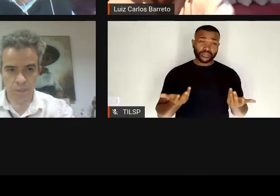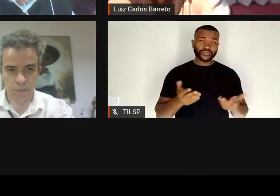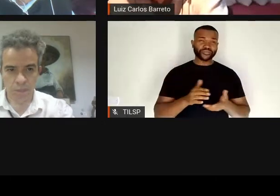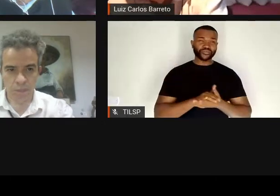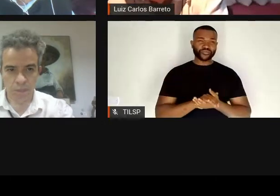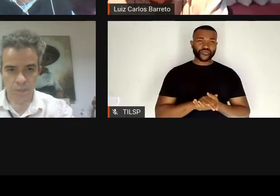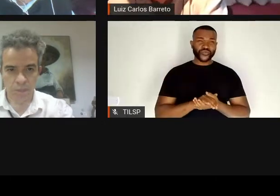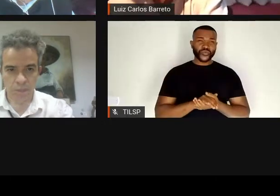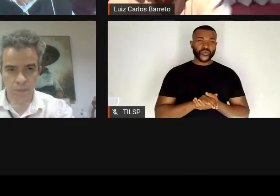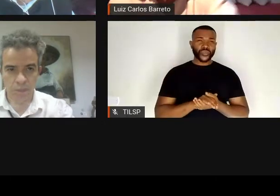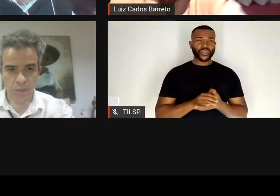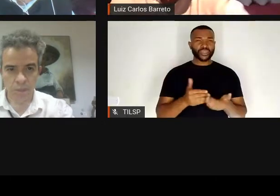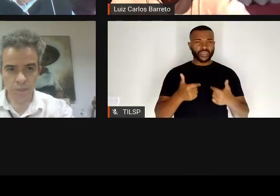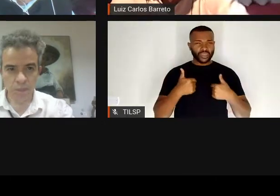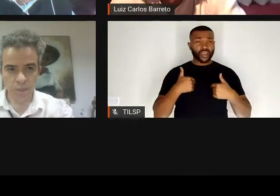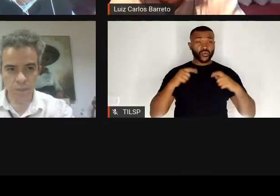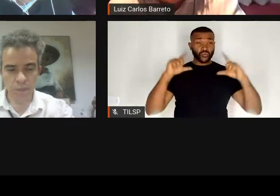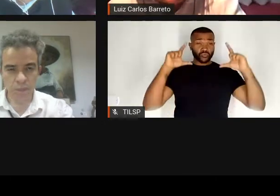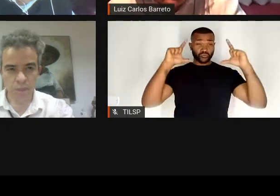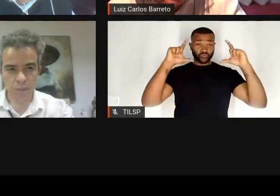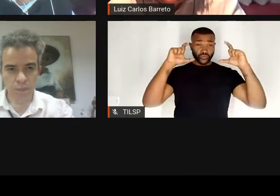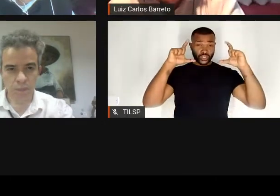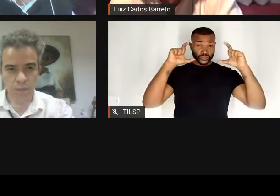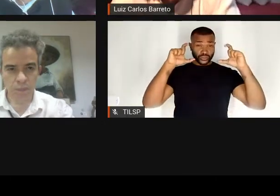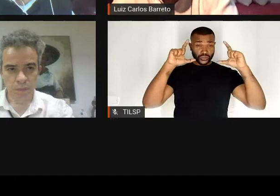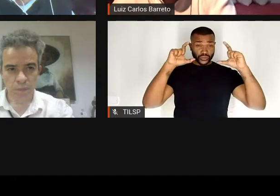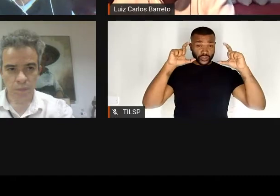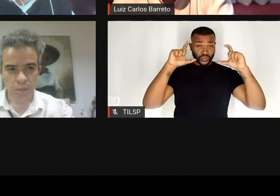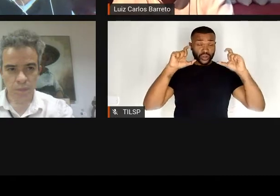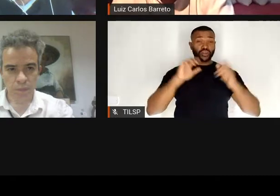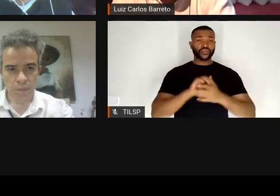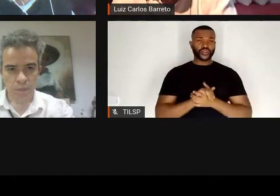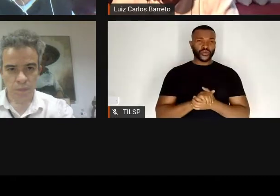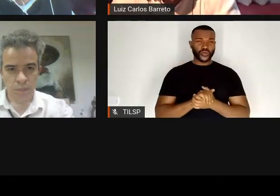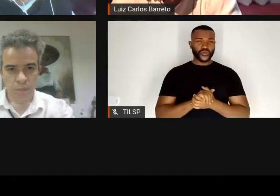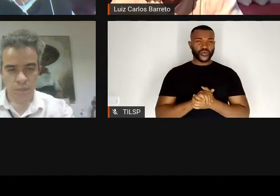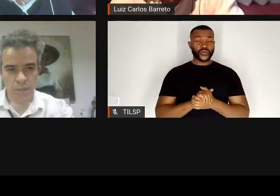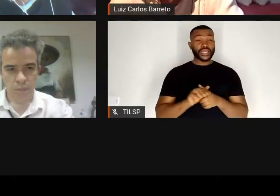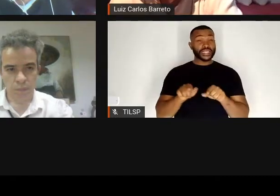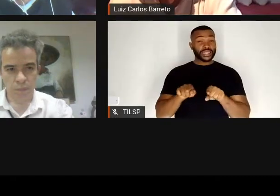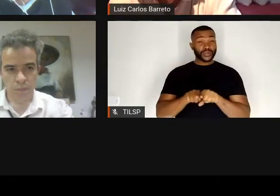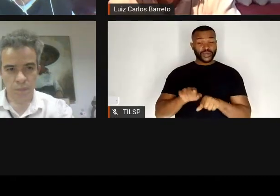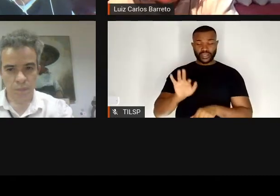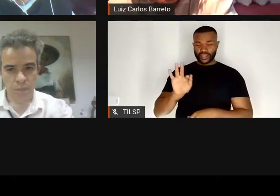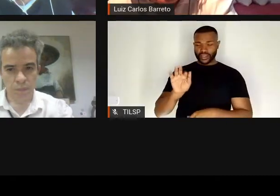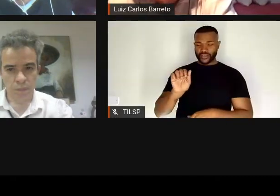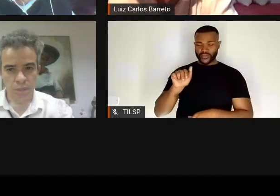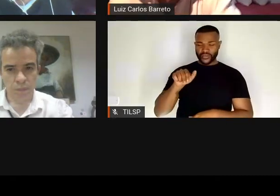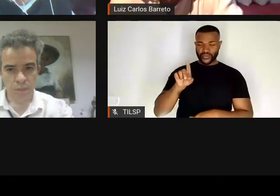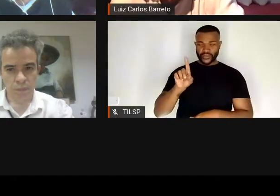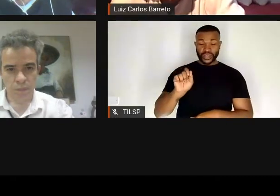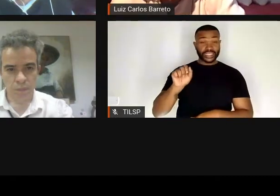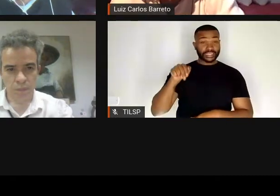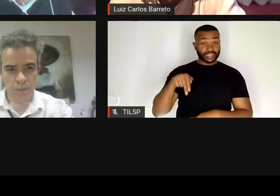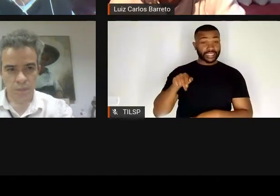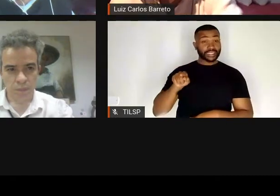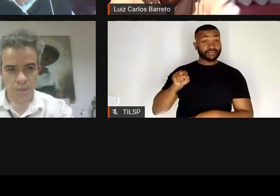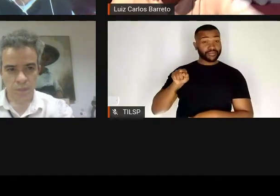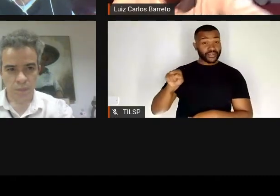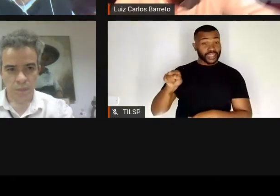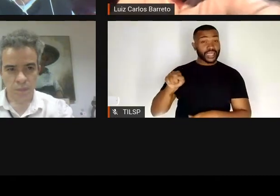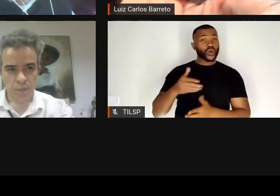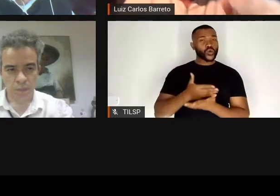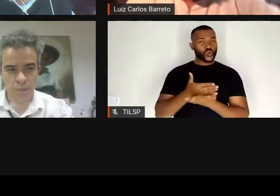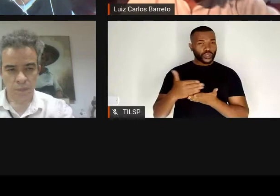me tornei fotógrafo. O Flávio Dan se tornou, passou a